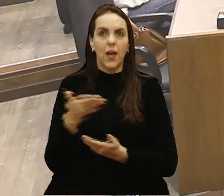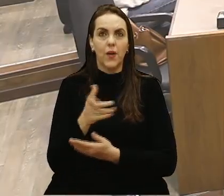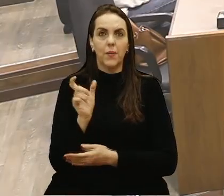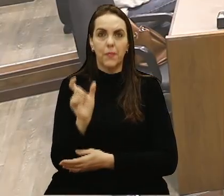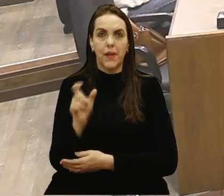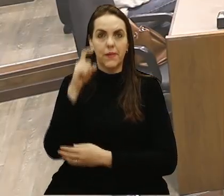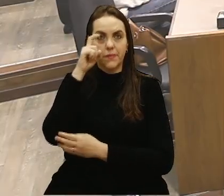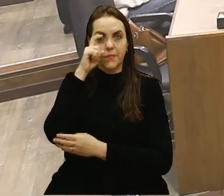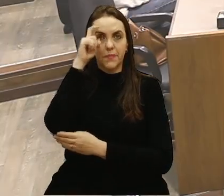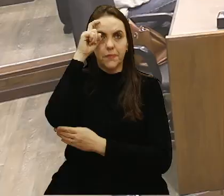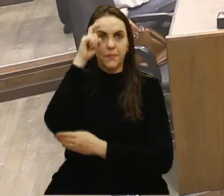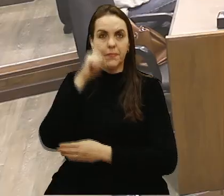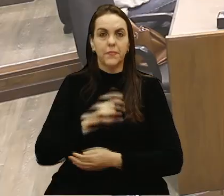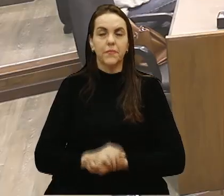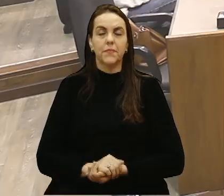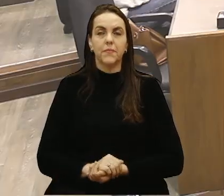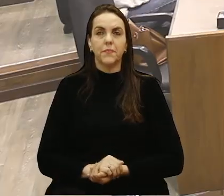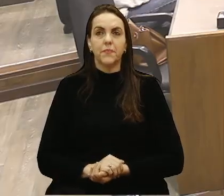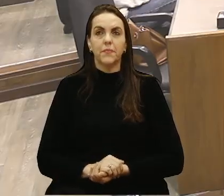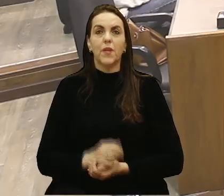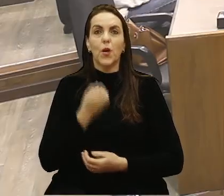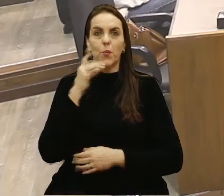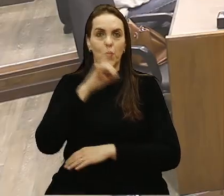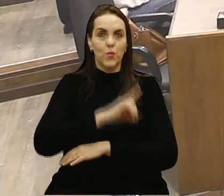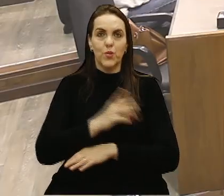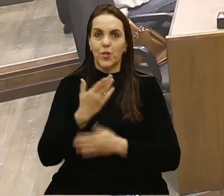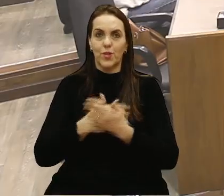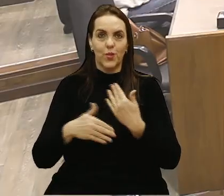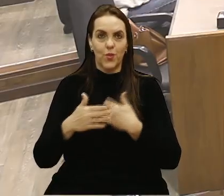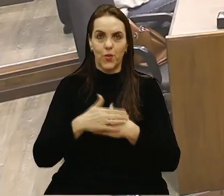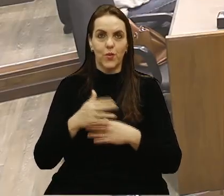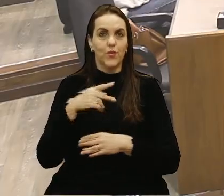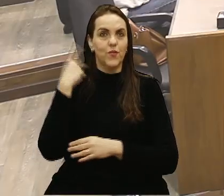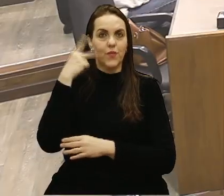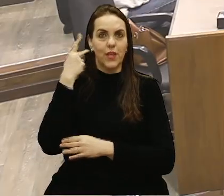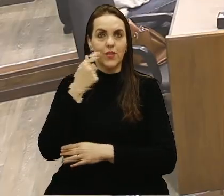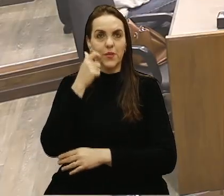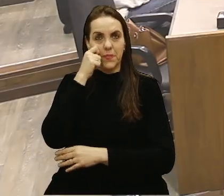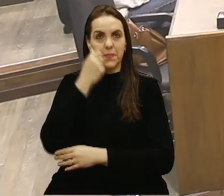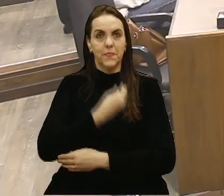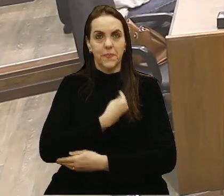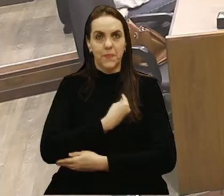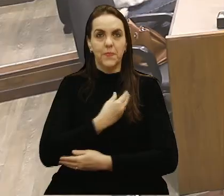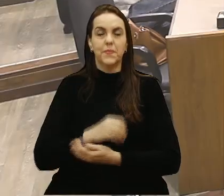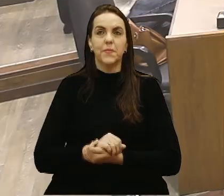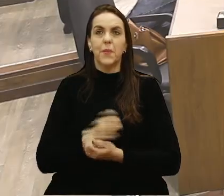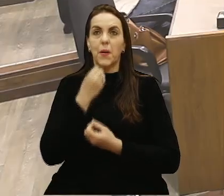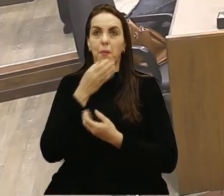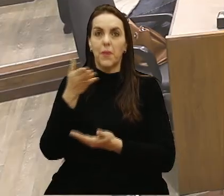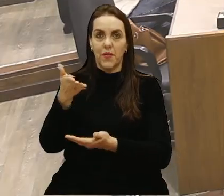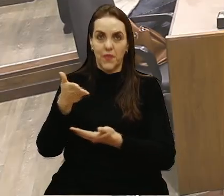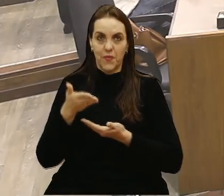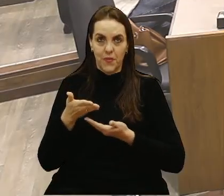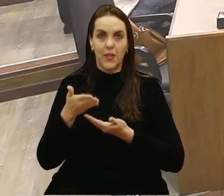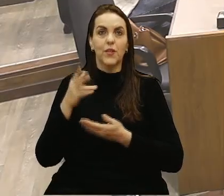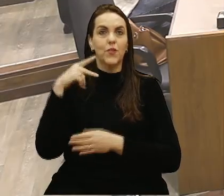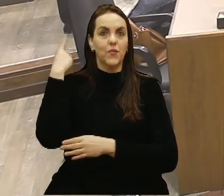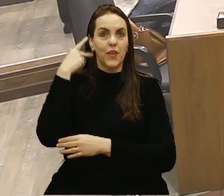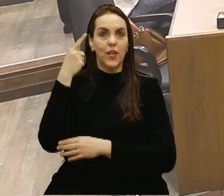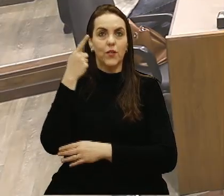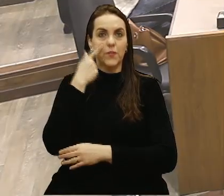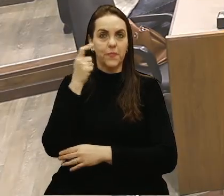Bizi. Bom dia a todos. Bom dia a todos os vereadores aqui presentes. Seja bem-vindo, vereador.